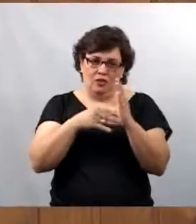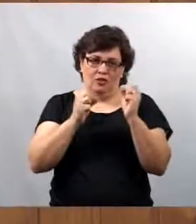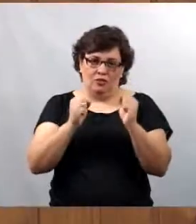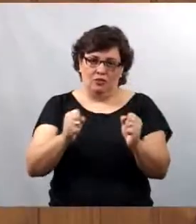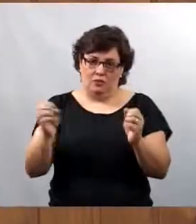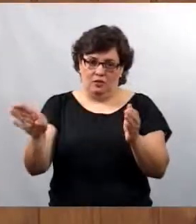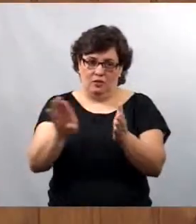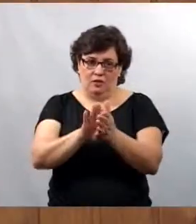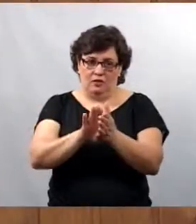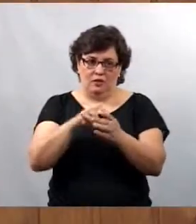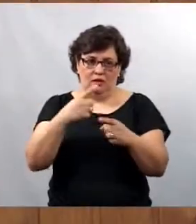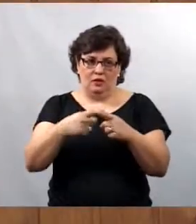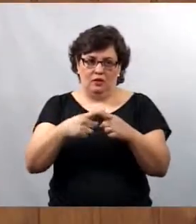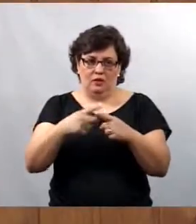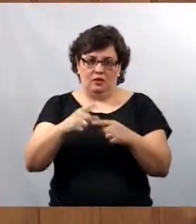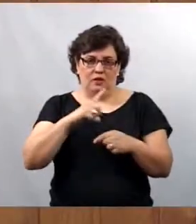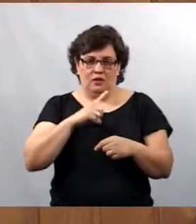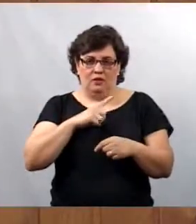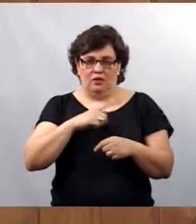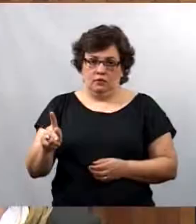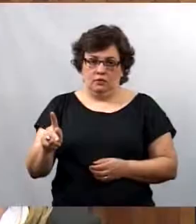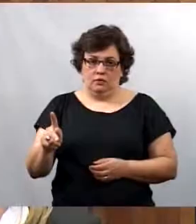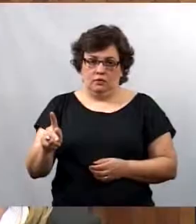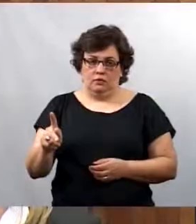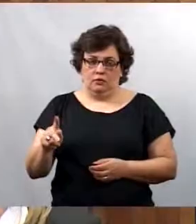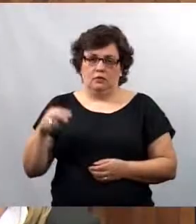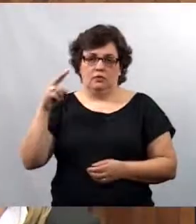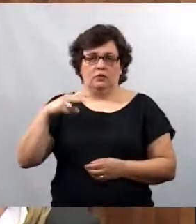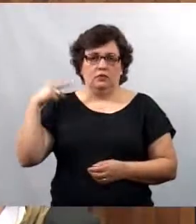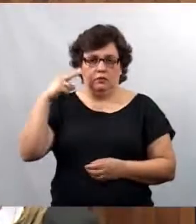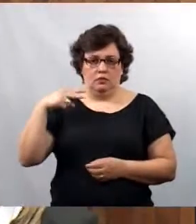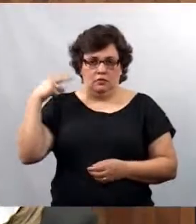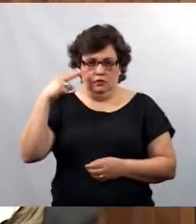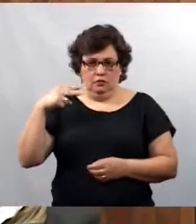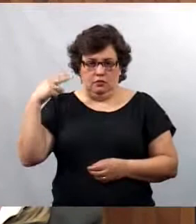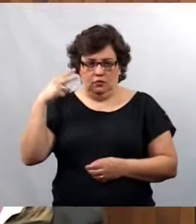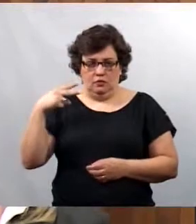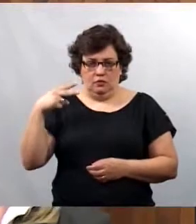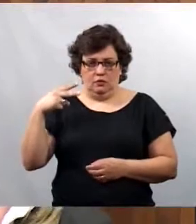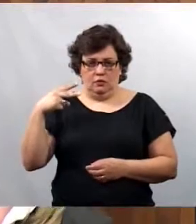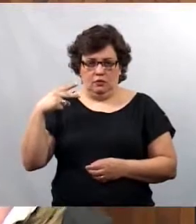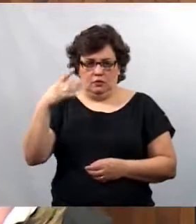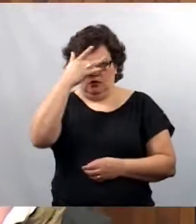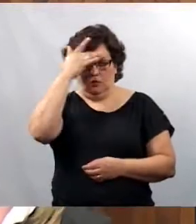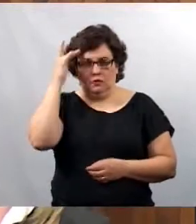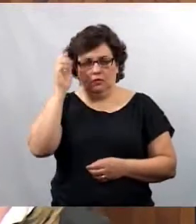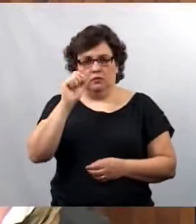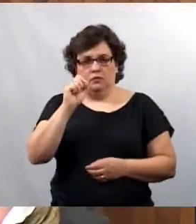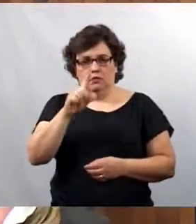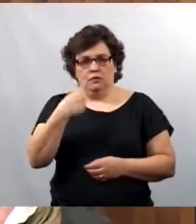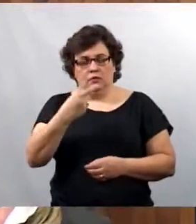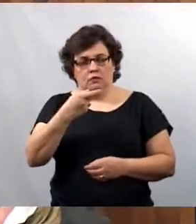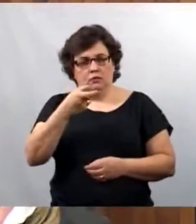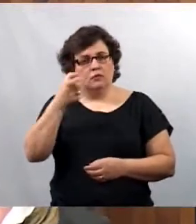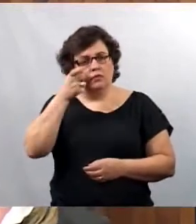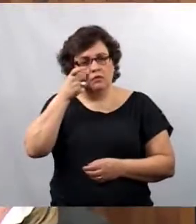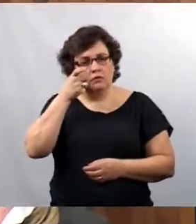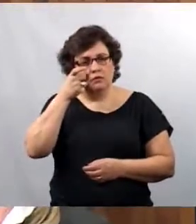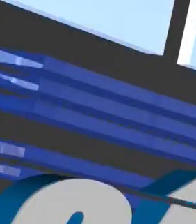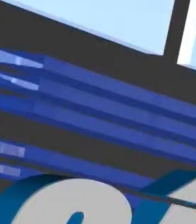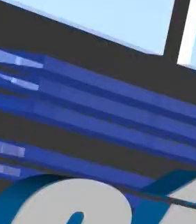receberam a homenagem a enfermeira a Domingues coordenadora do banco de leite e a médica Maria Paula Fernandes